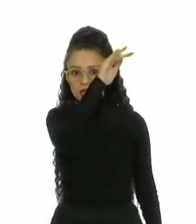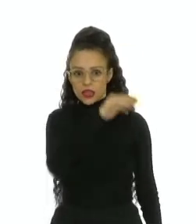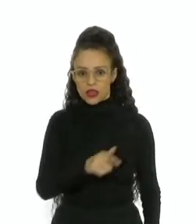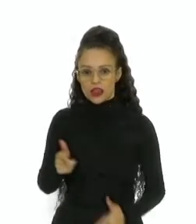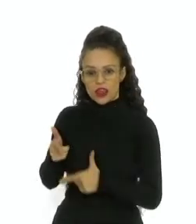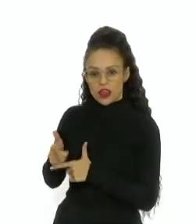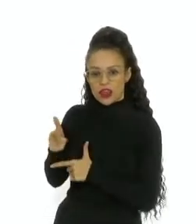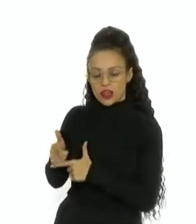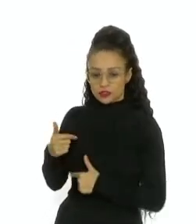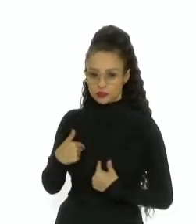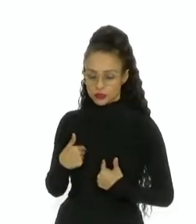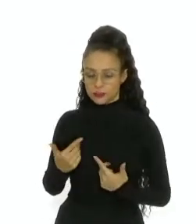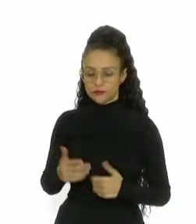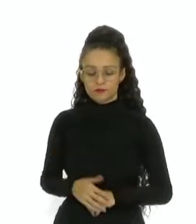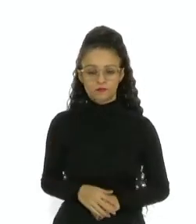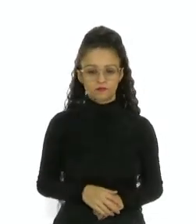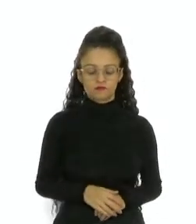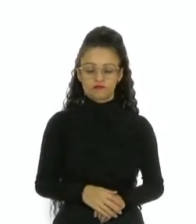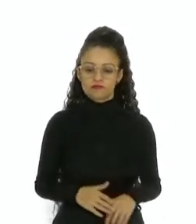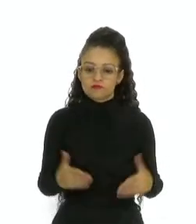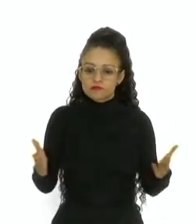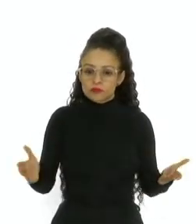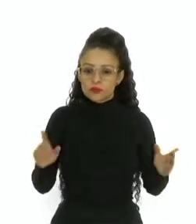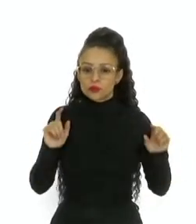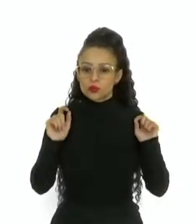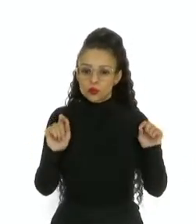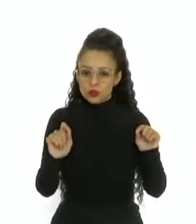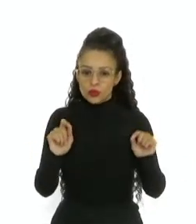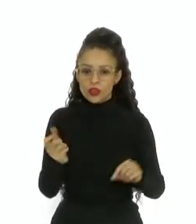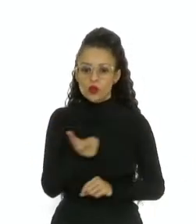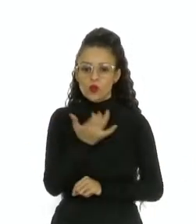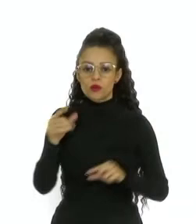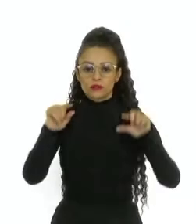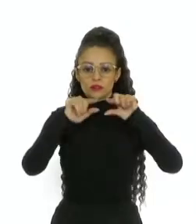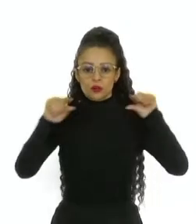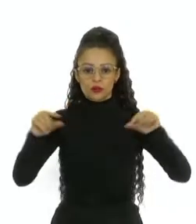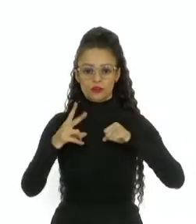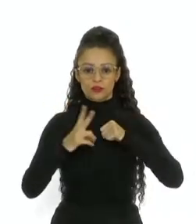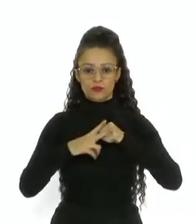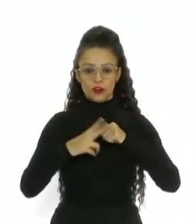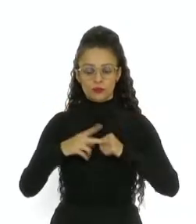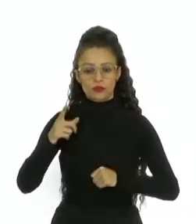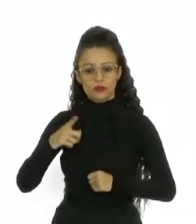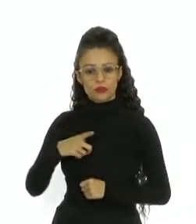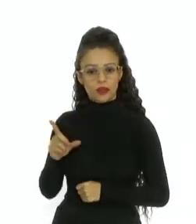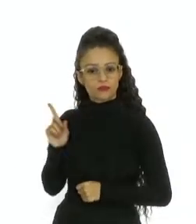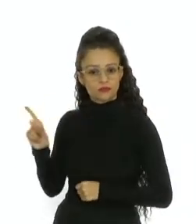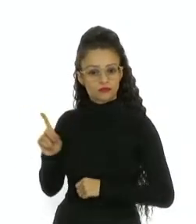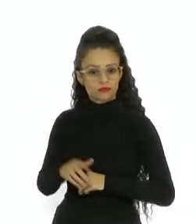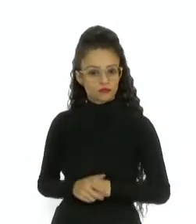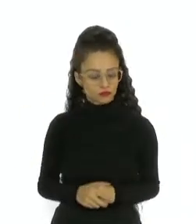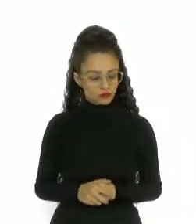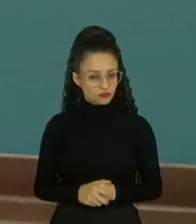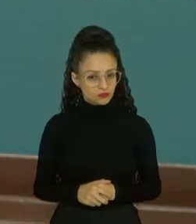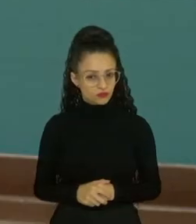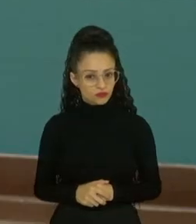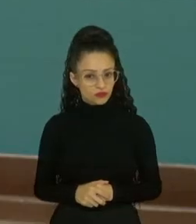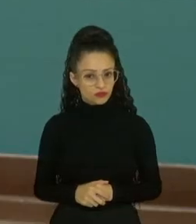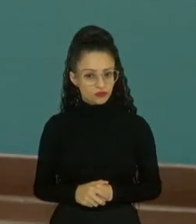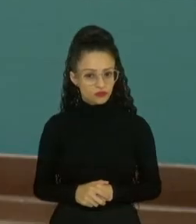mim. Bom, a pergunta é: quantas orações compõem esta parte aqui do nosso